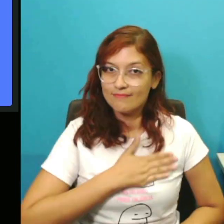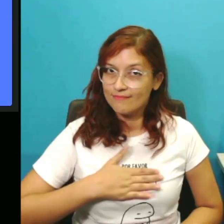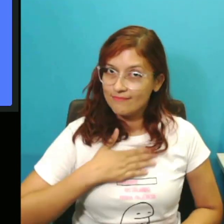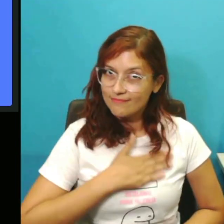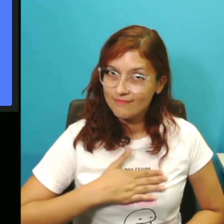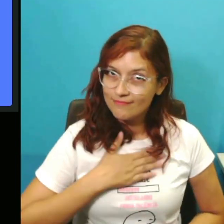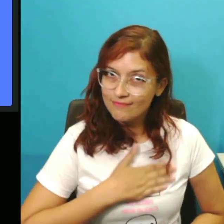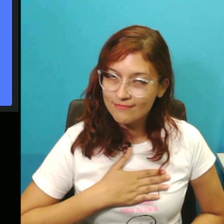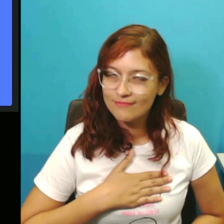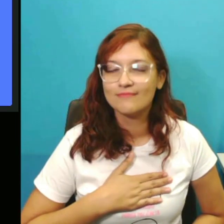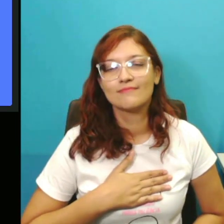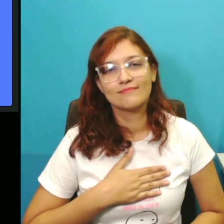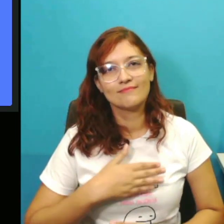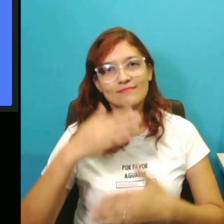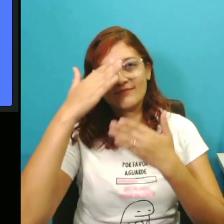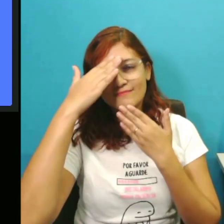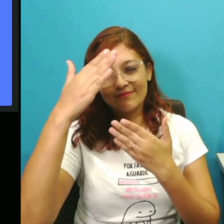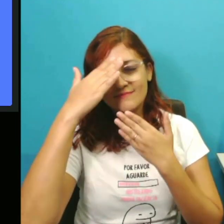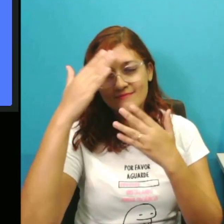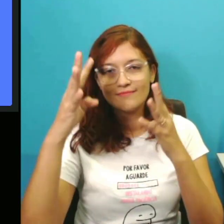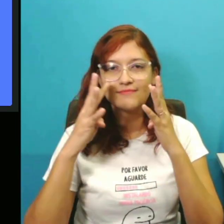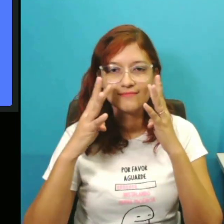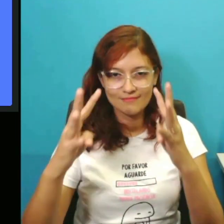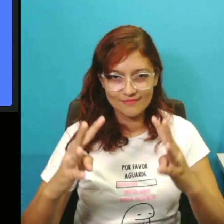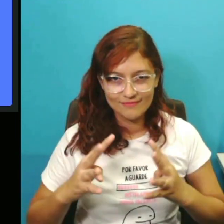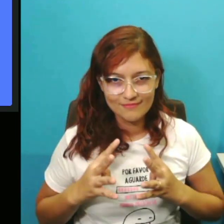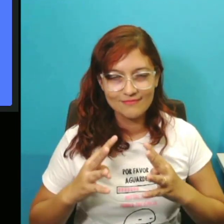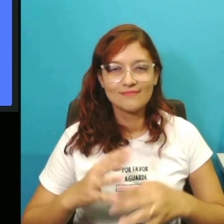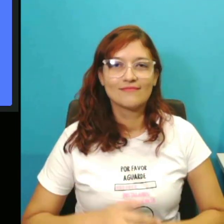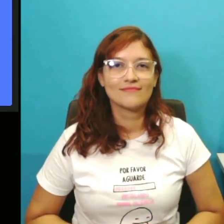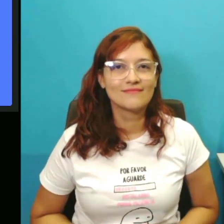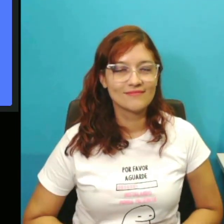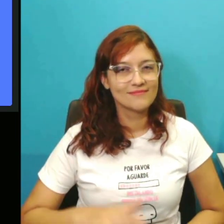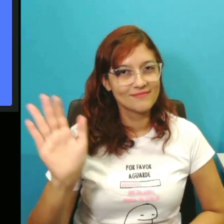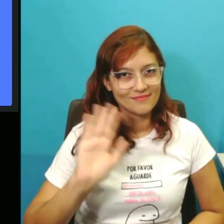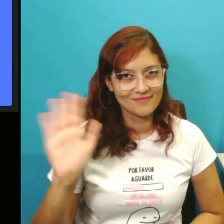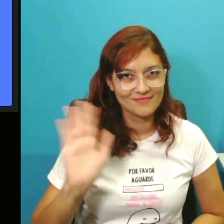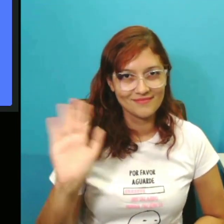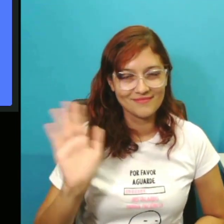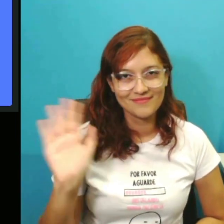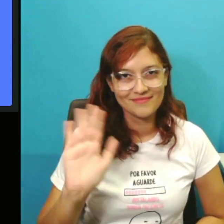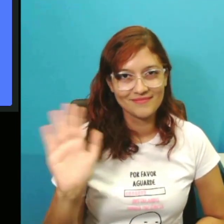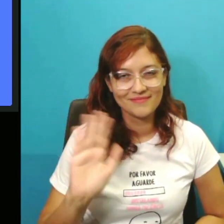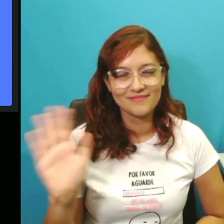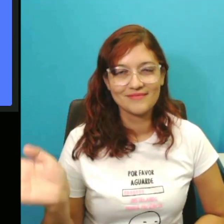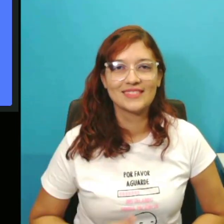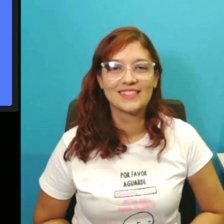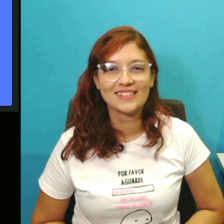Espero que vocês tenham gostado. Muito obrigada pela atenção. Tchau.